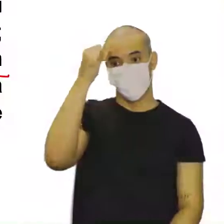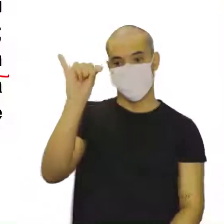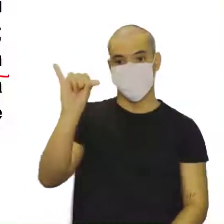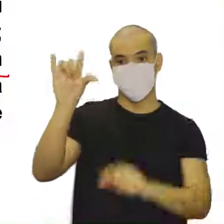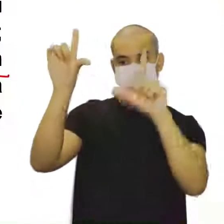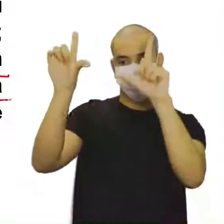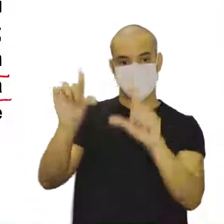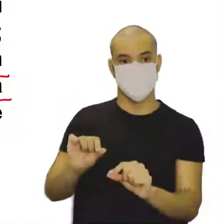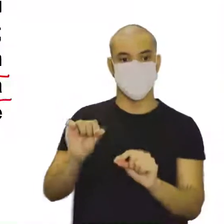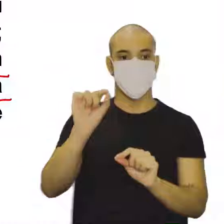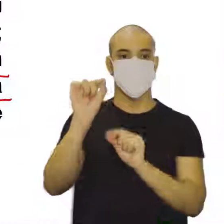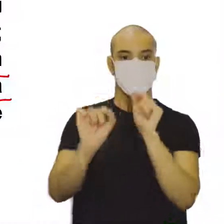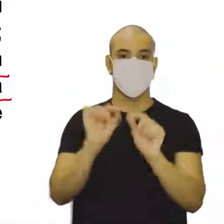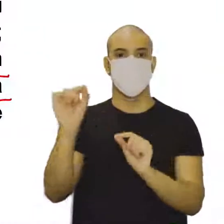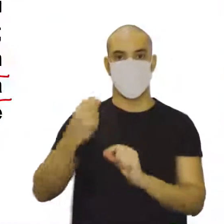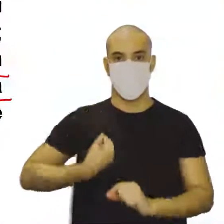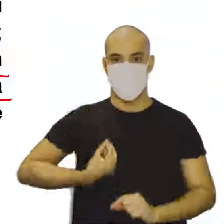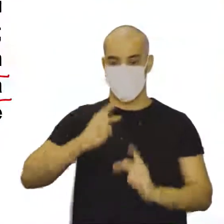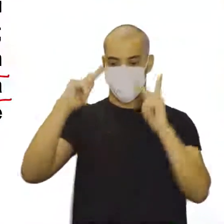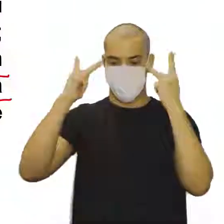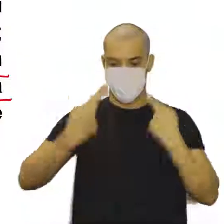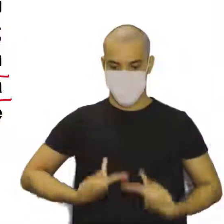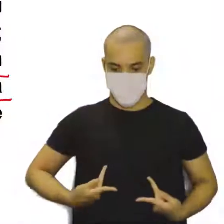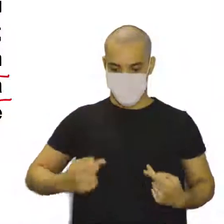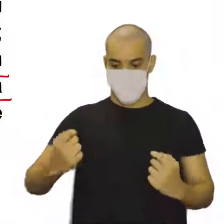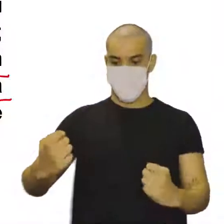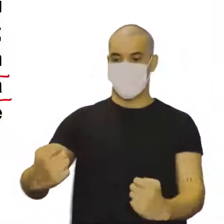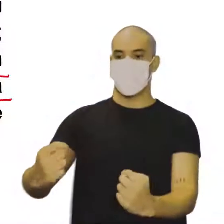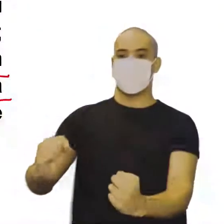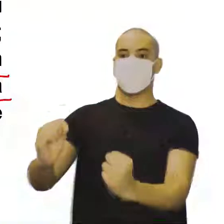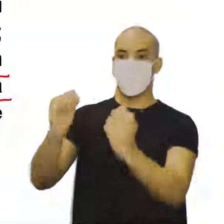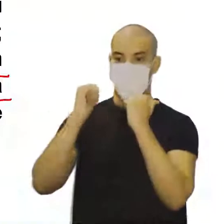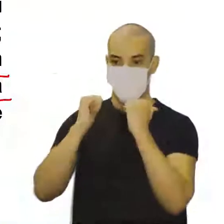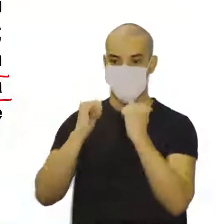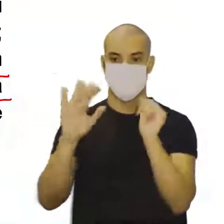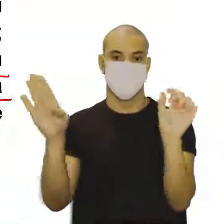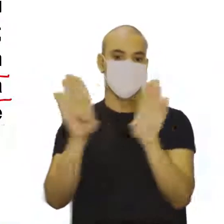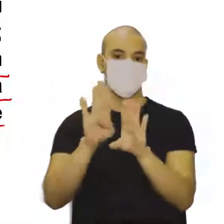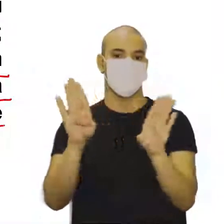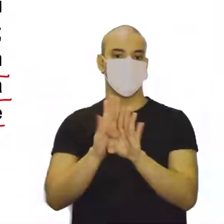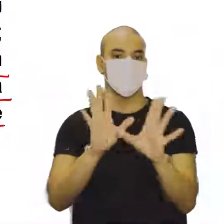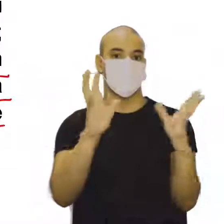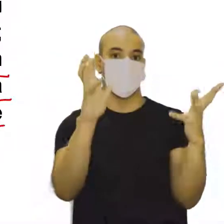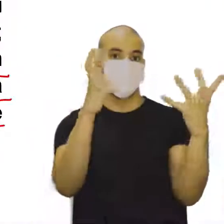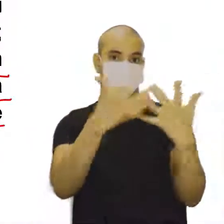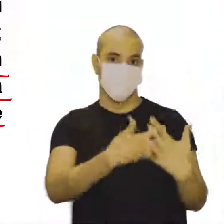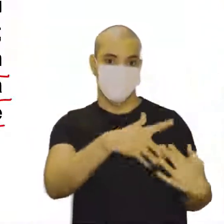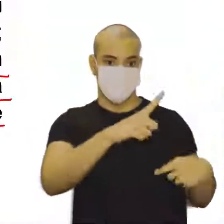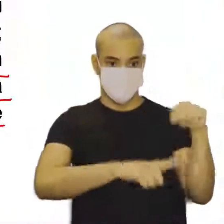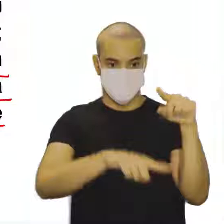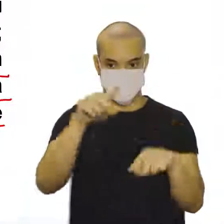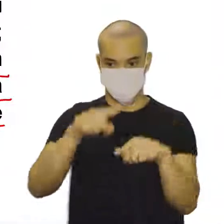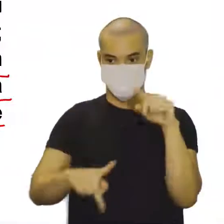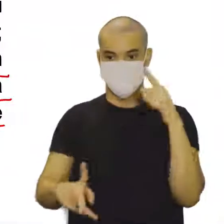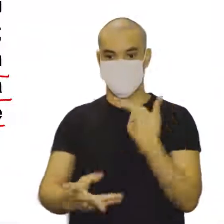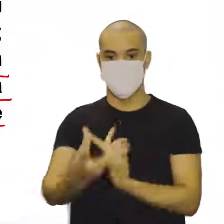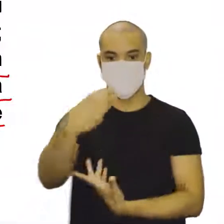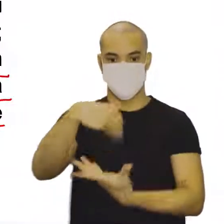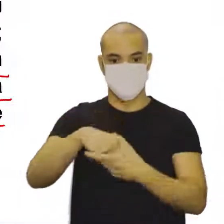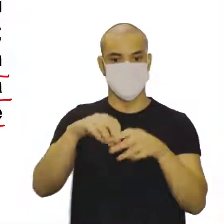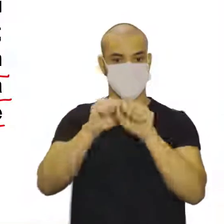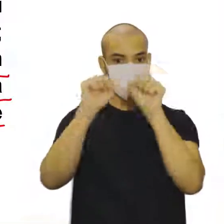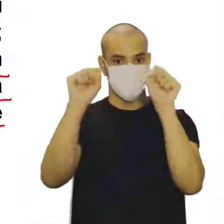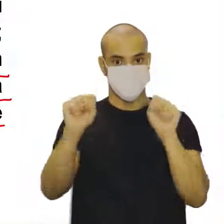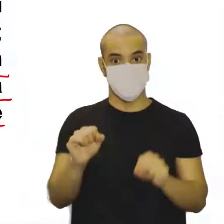para minimizar riscos à vida humana e danos aos equipamentos que compõem os